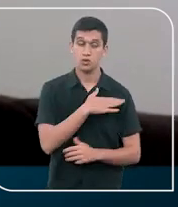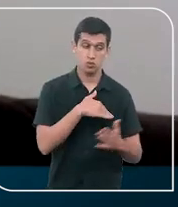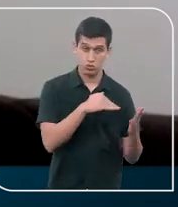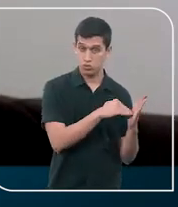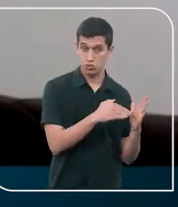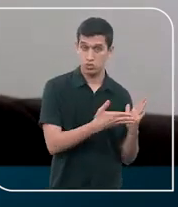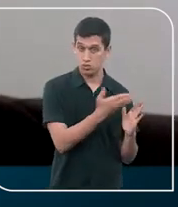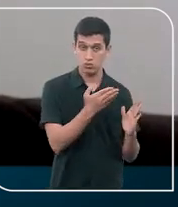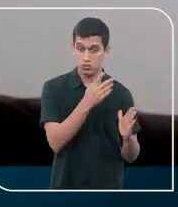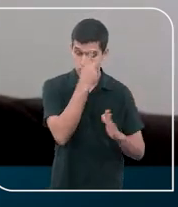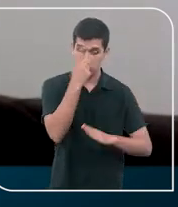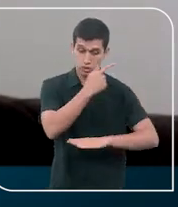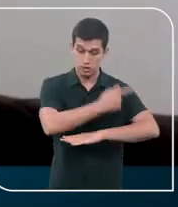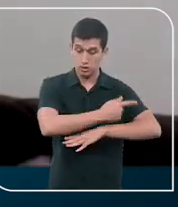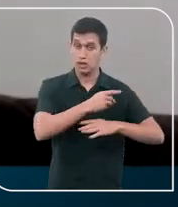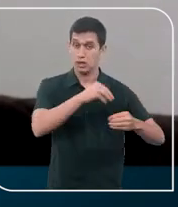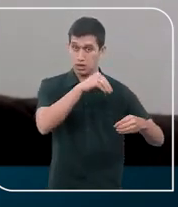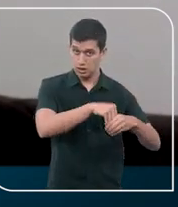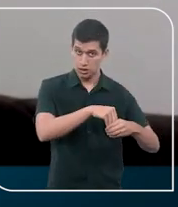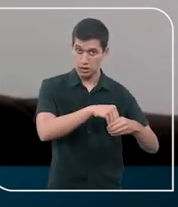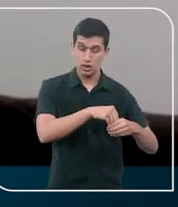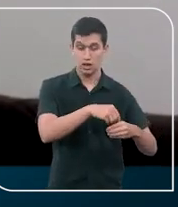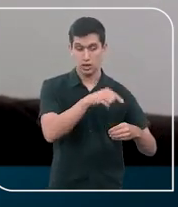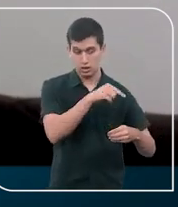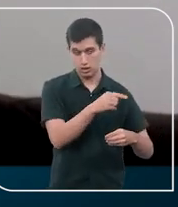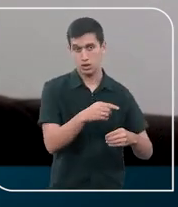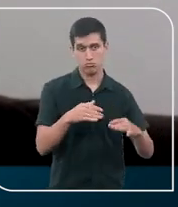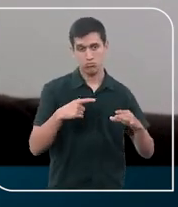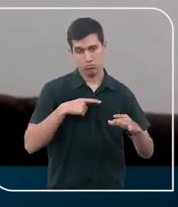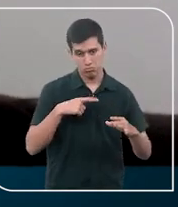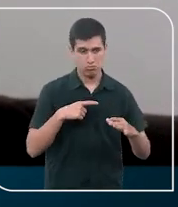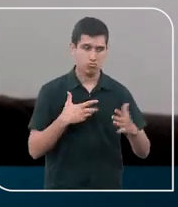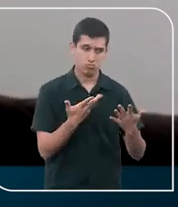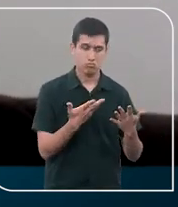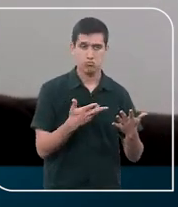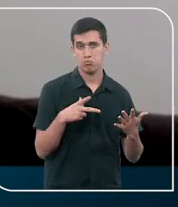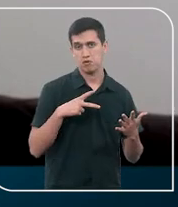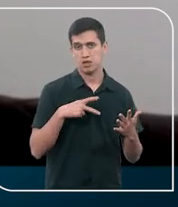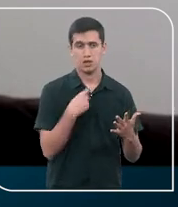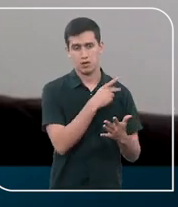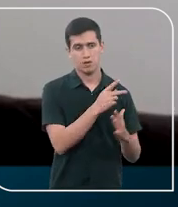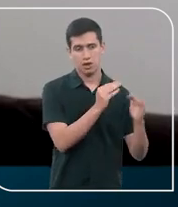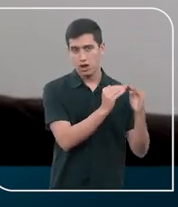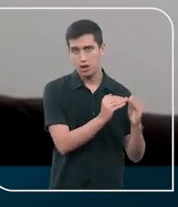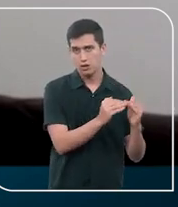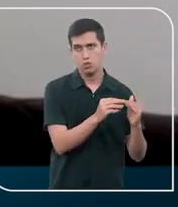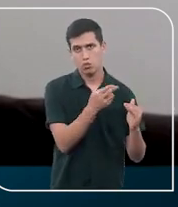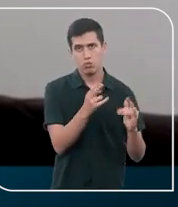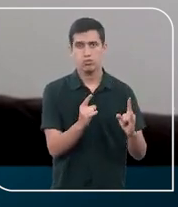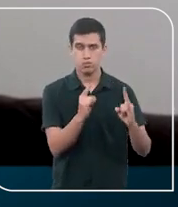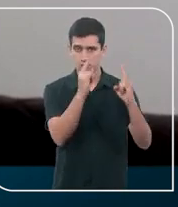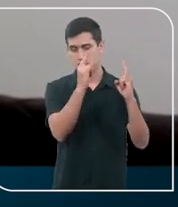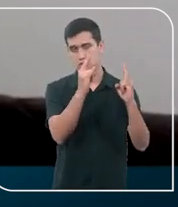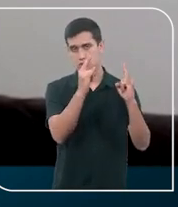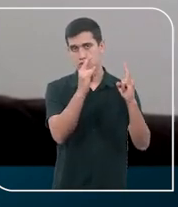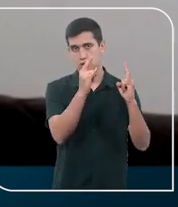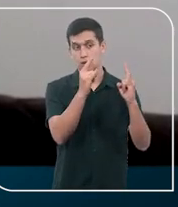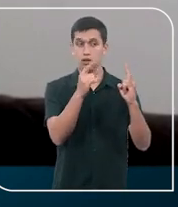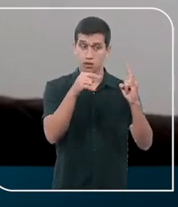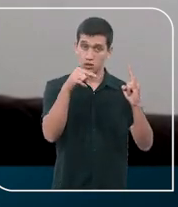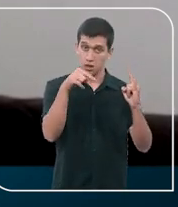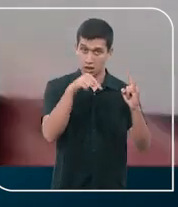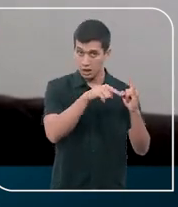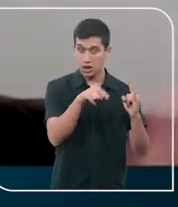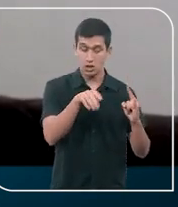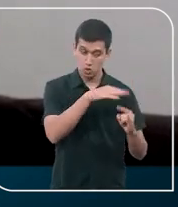partes, das suas áreas privativas, seja de casa, apartamentos, e muitas vezes existe um imposto gerado das